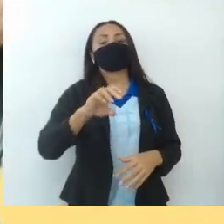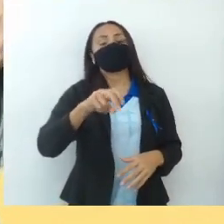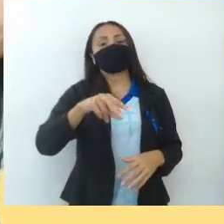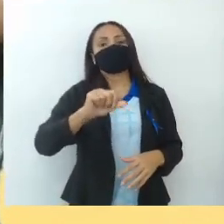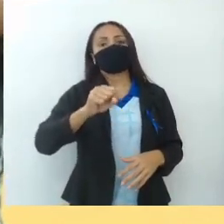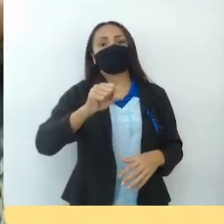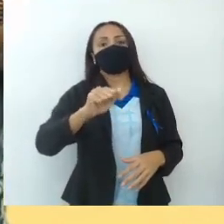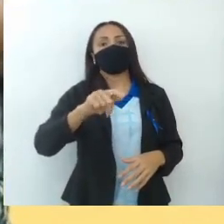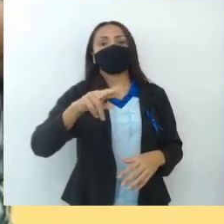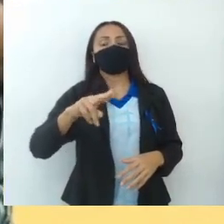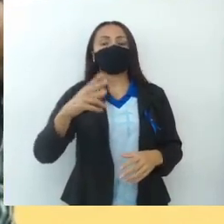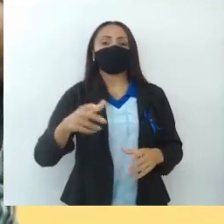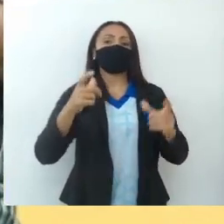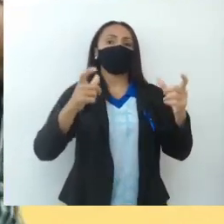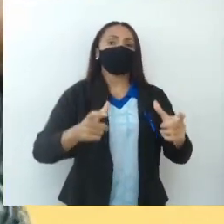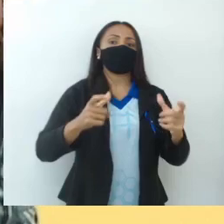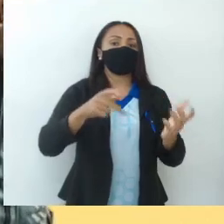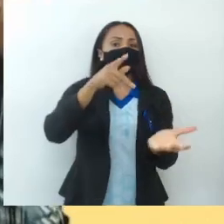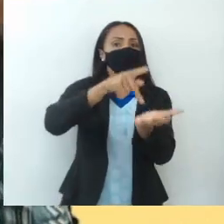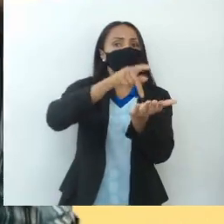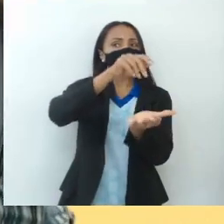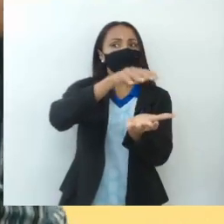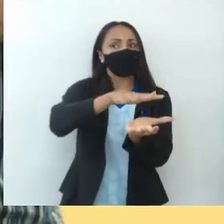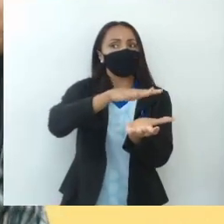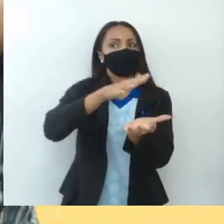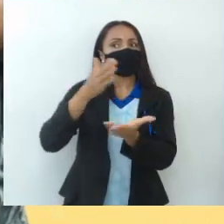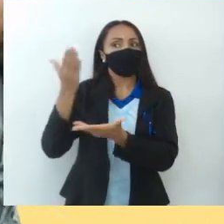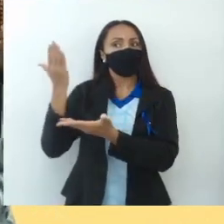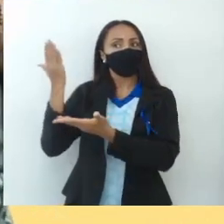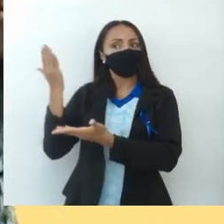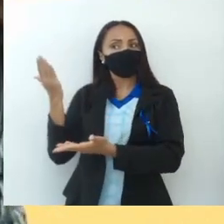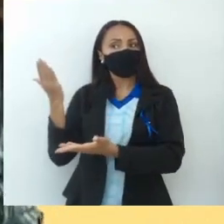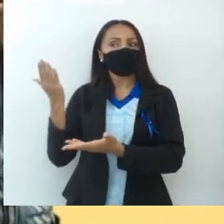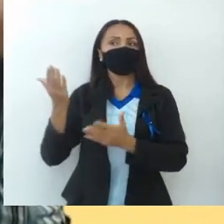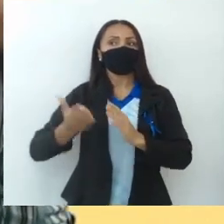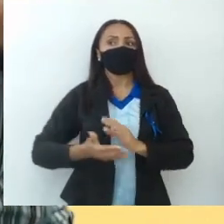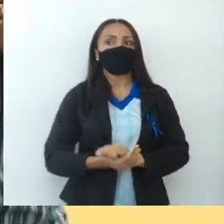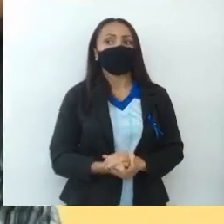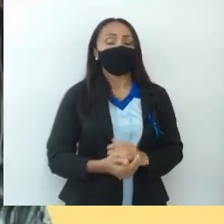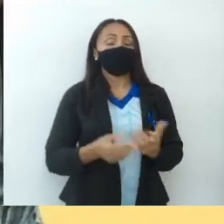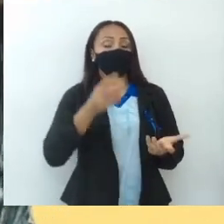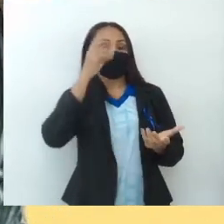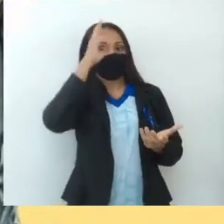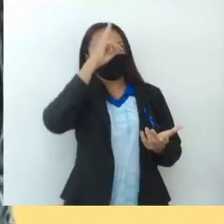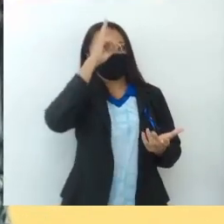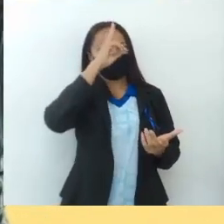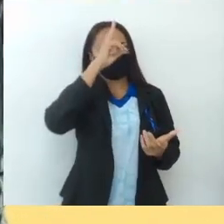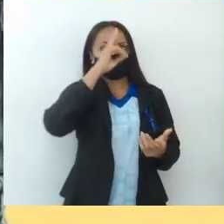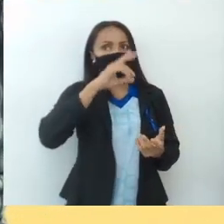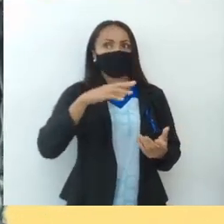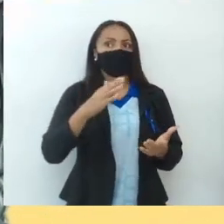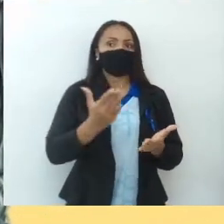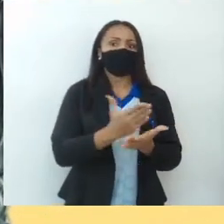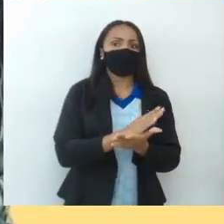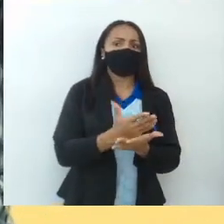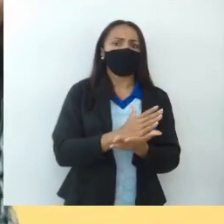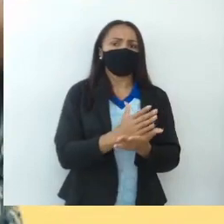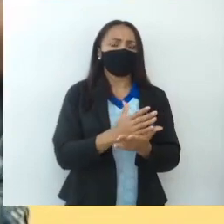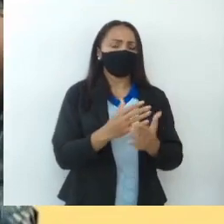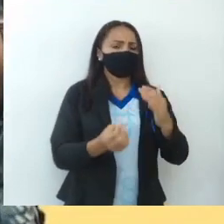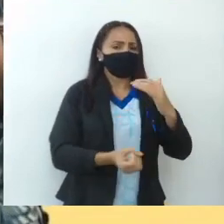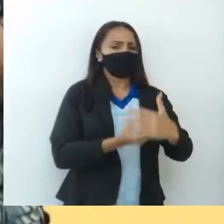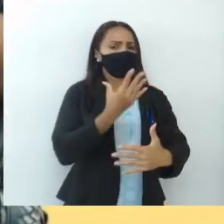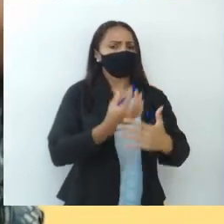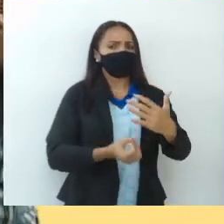hoje, quando a gente conhece como Marco Zero. Tem quem diga que, alguns historiadores dizem que alguns fundamentos, pilares